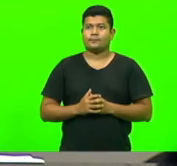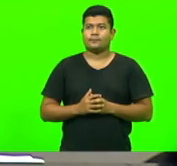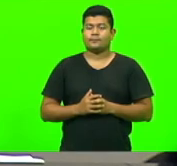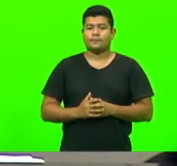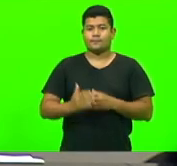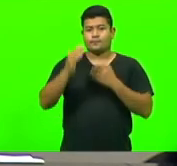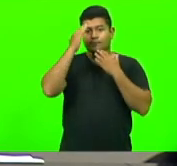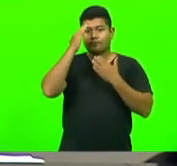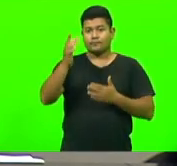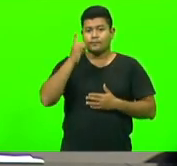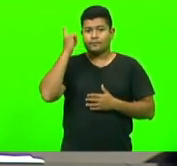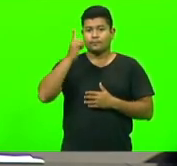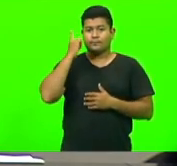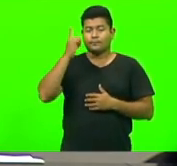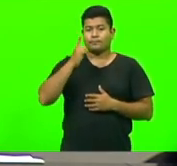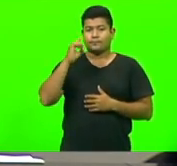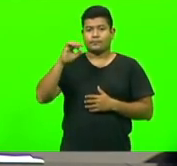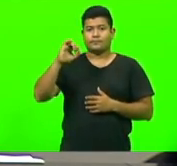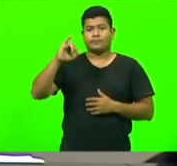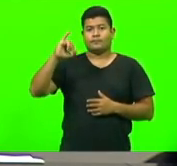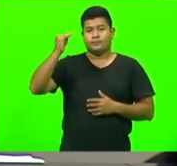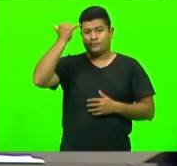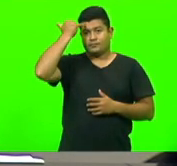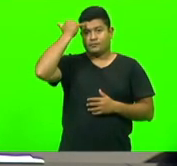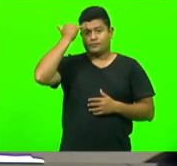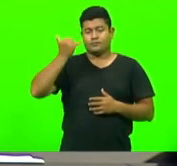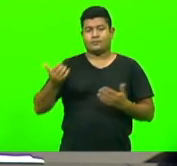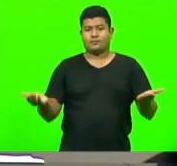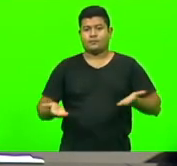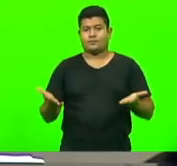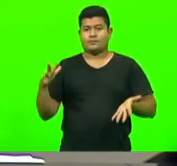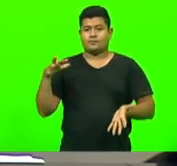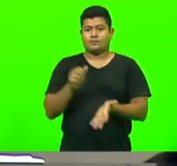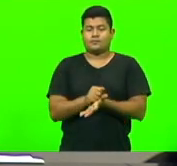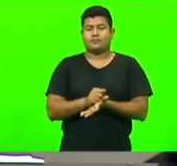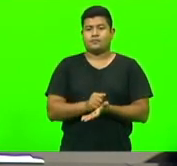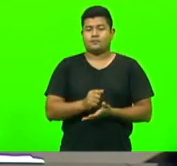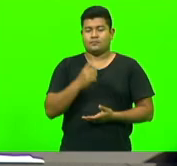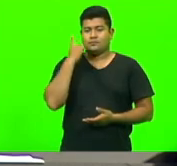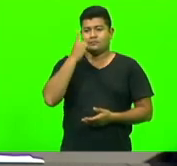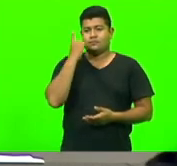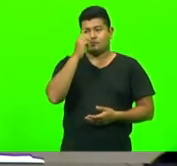Obrigado, deputado Jair Mioto. Inscrito ainda, deputado Volney Weber.